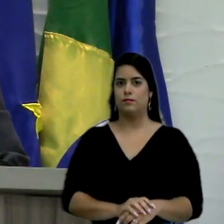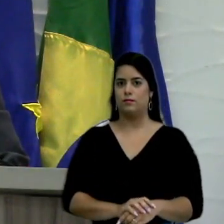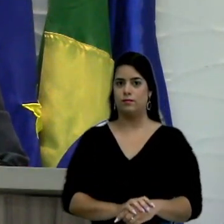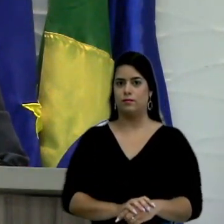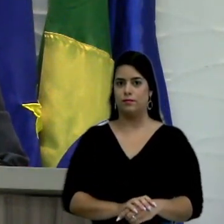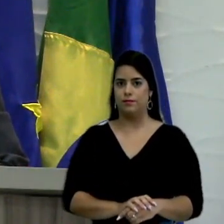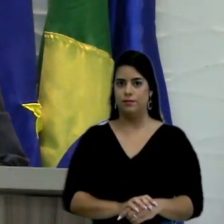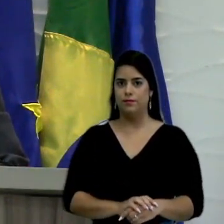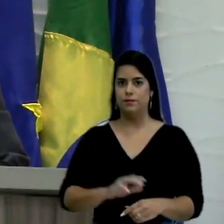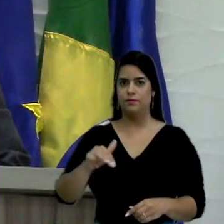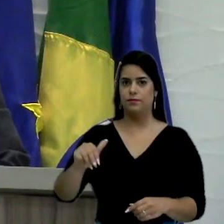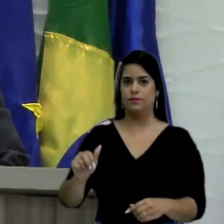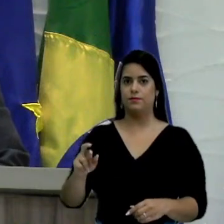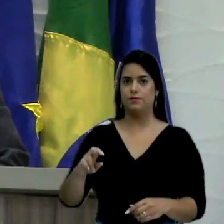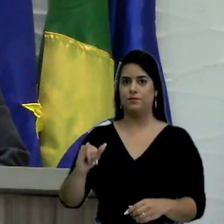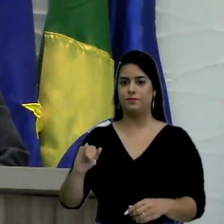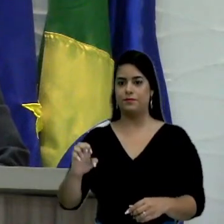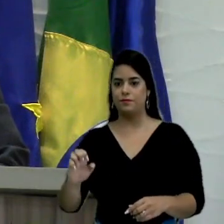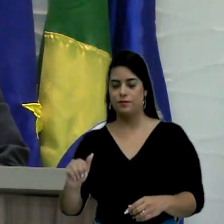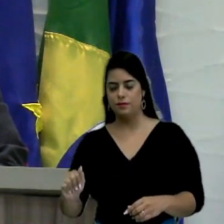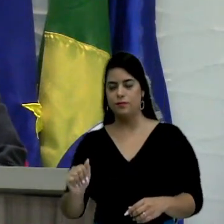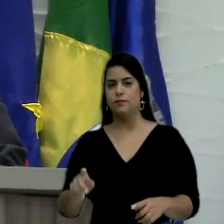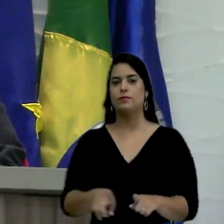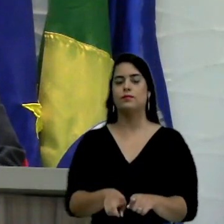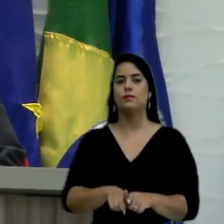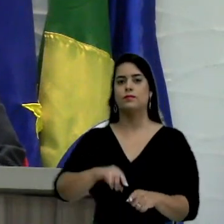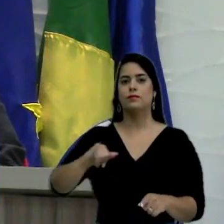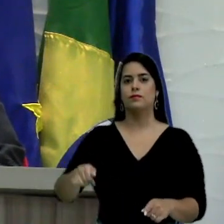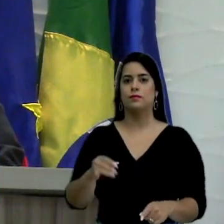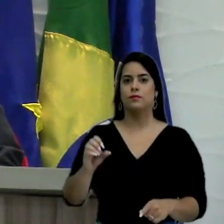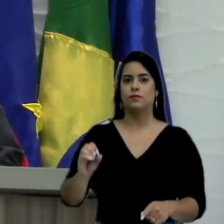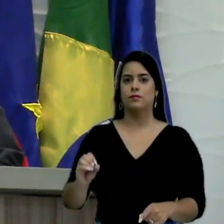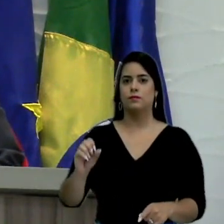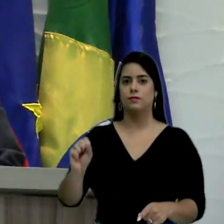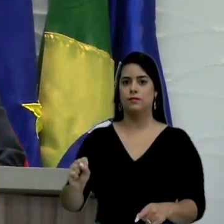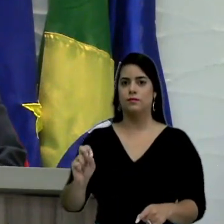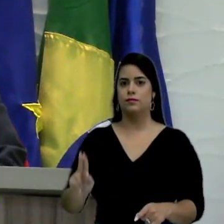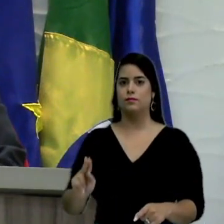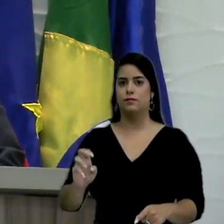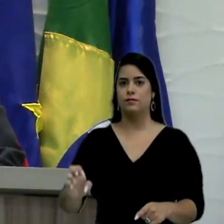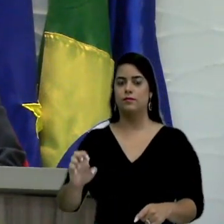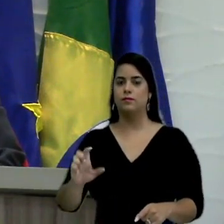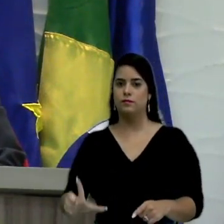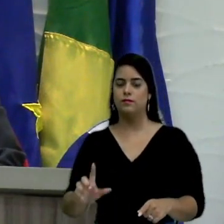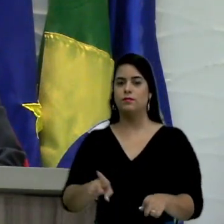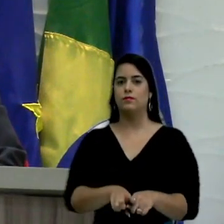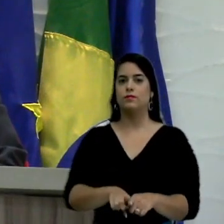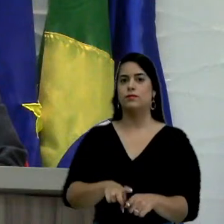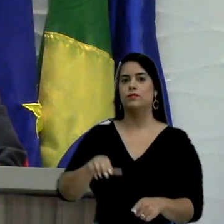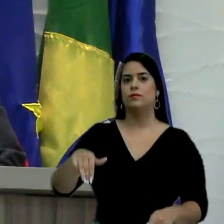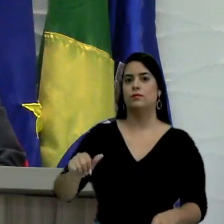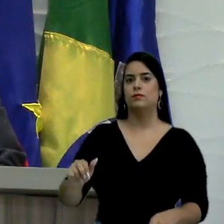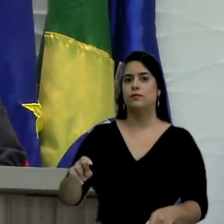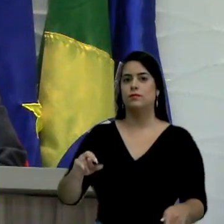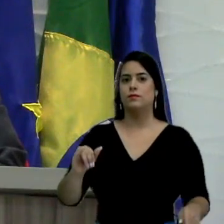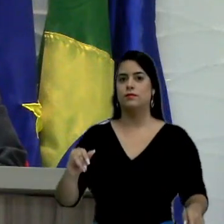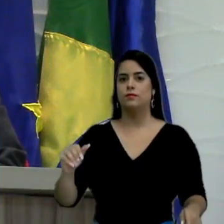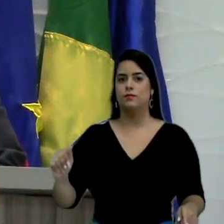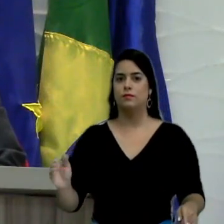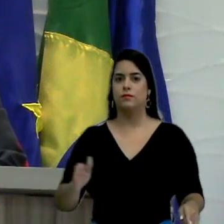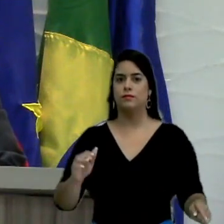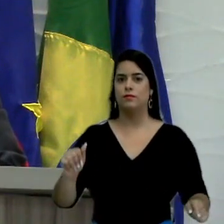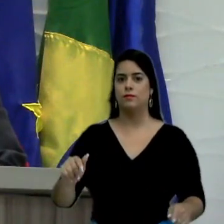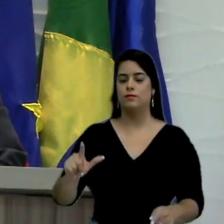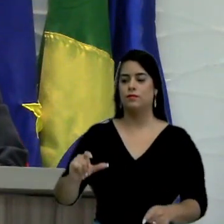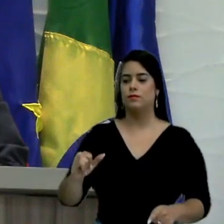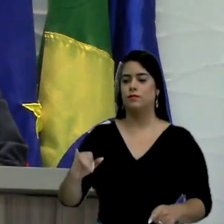Batista, Maria do Carmo, Josuel Andrade, Geagne, Maria Alice, e um